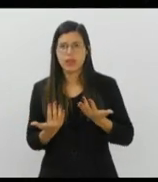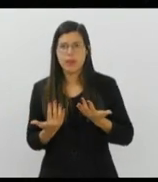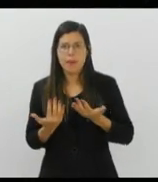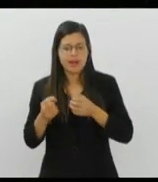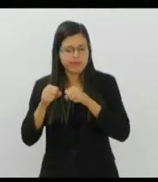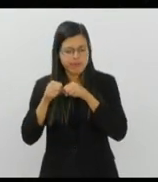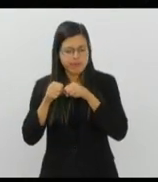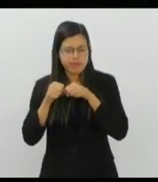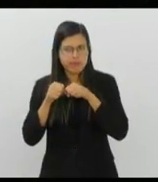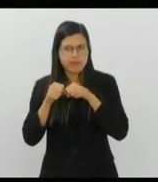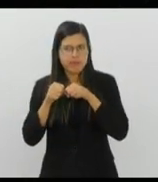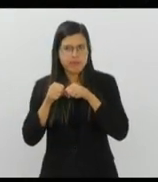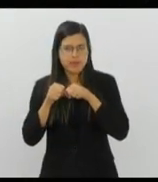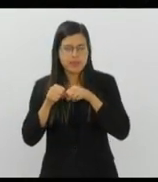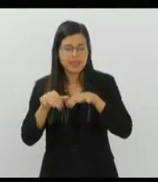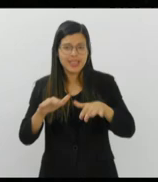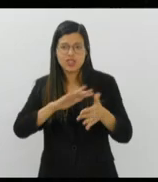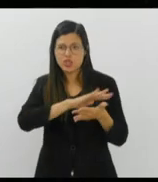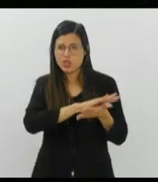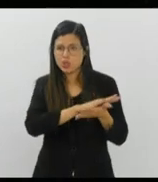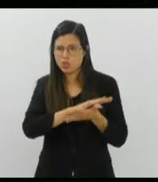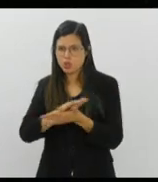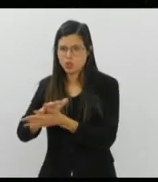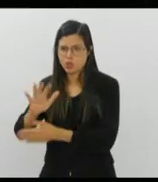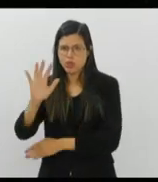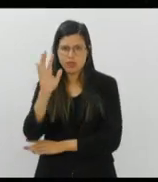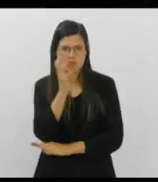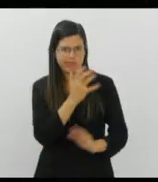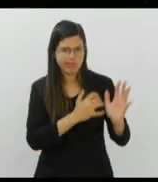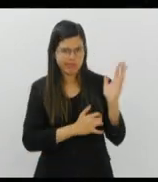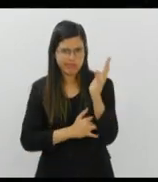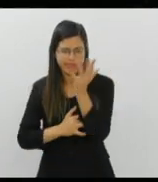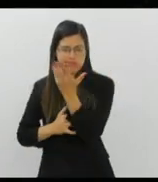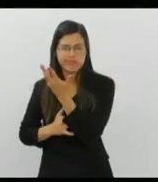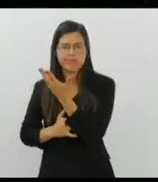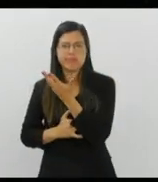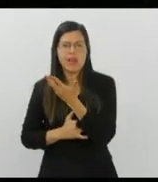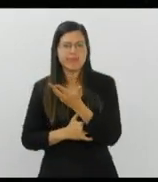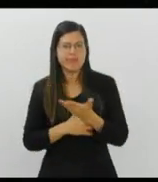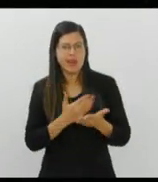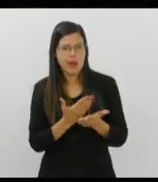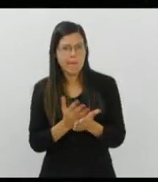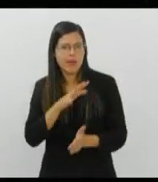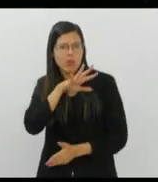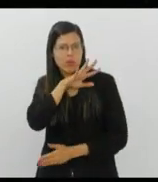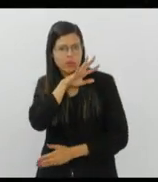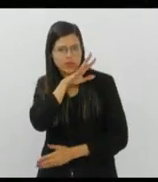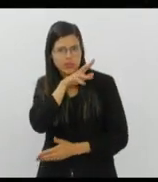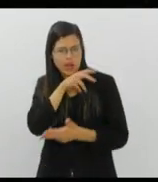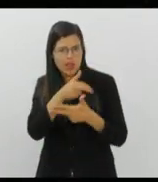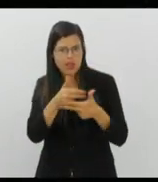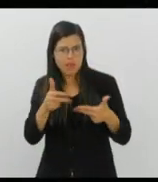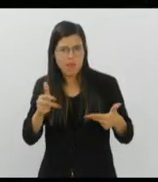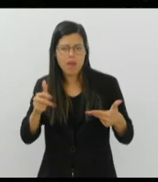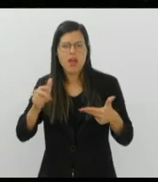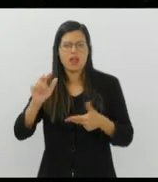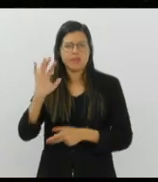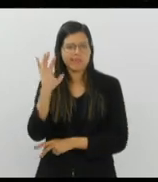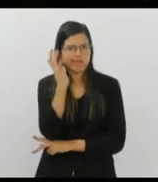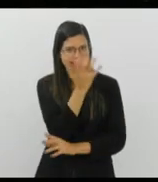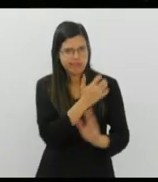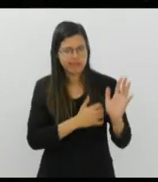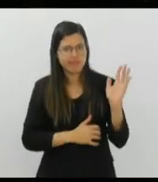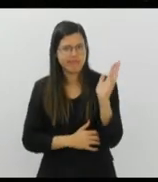diluindo aquela vegetação toda, matando a nossa fauna, destruindo a nossa